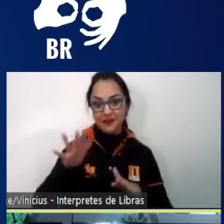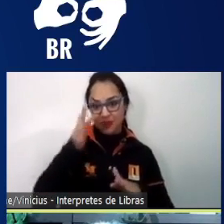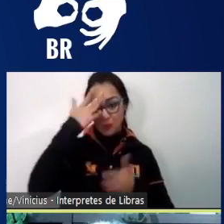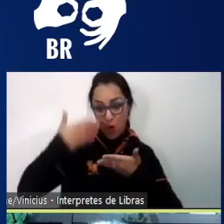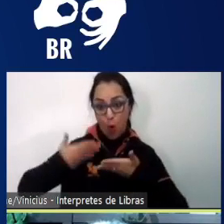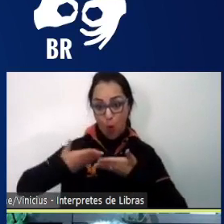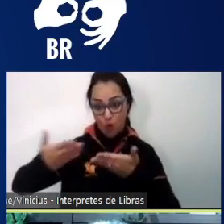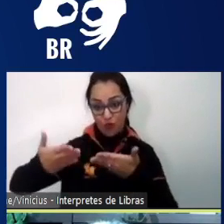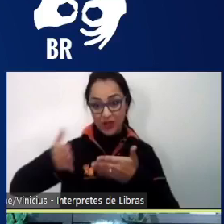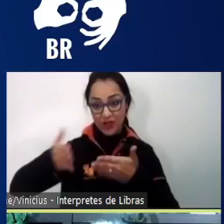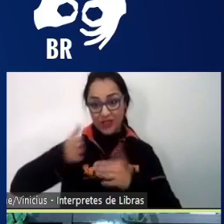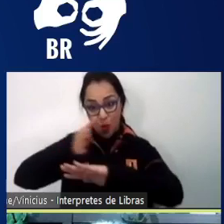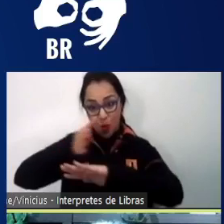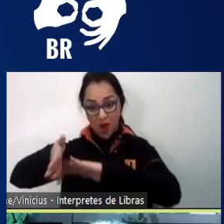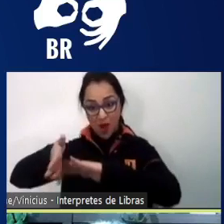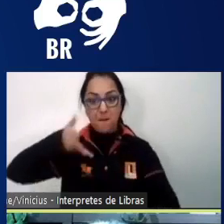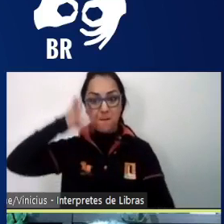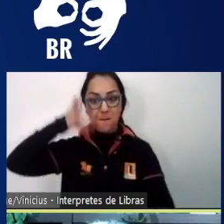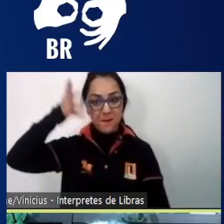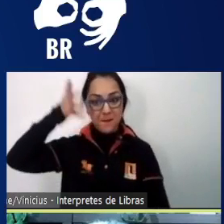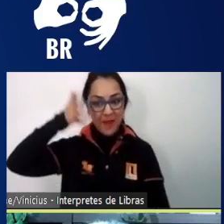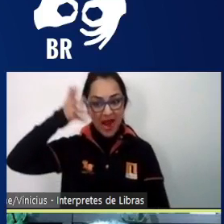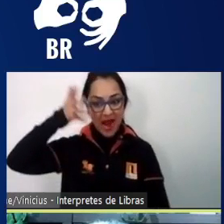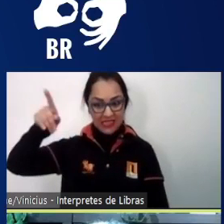dentro das empresas, para alta gestão,